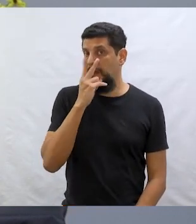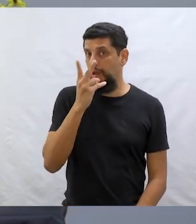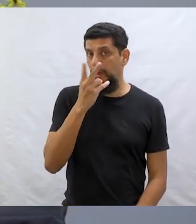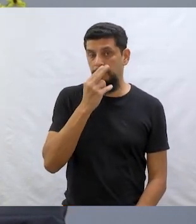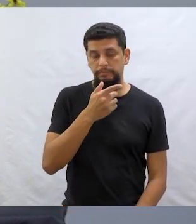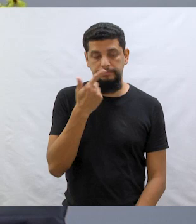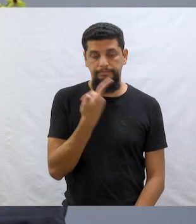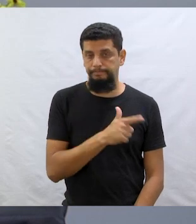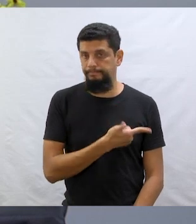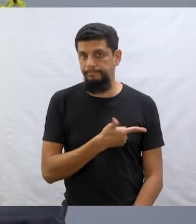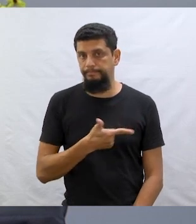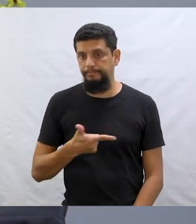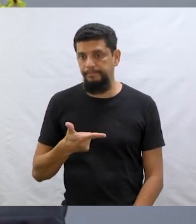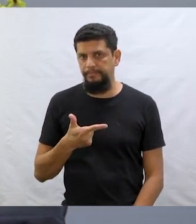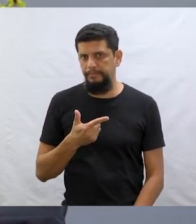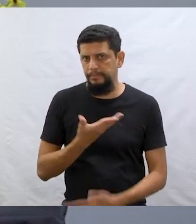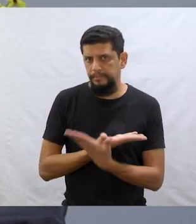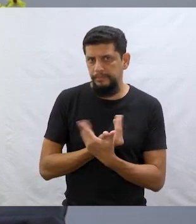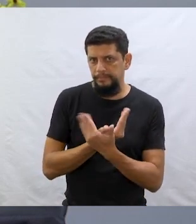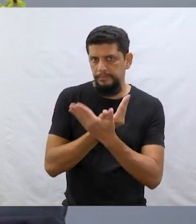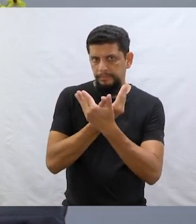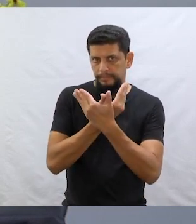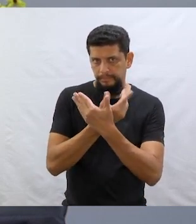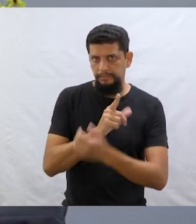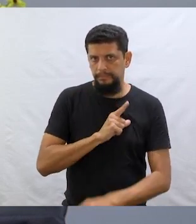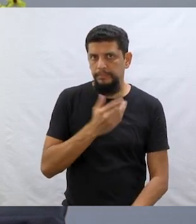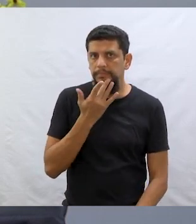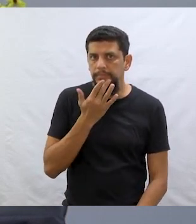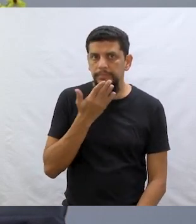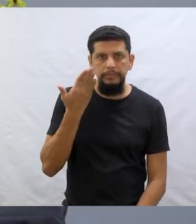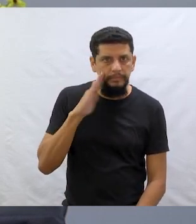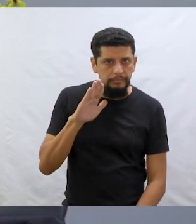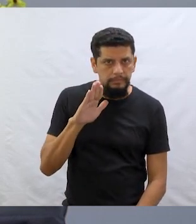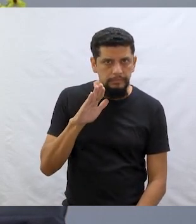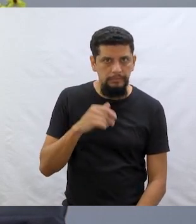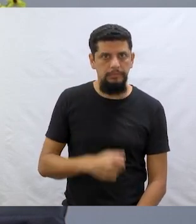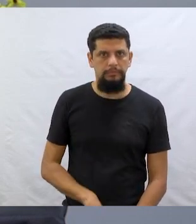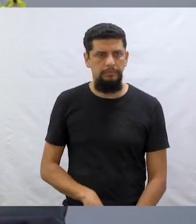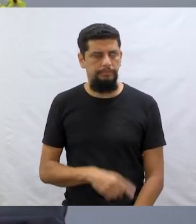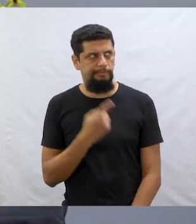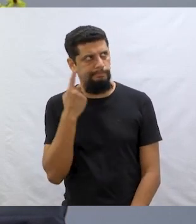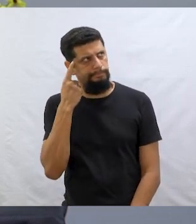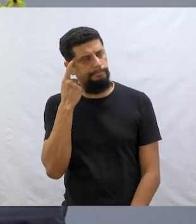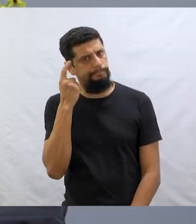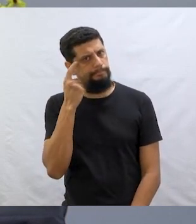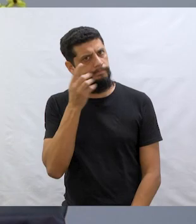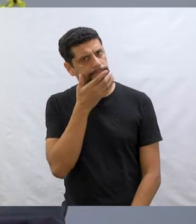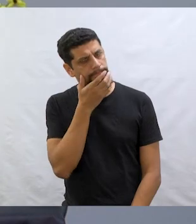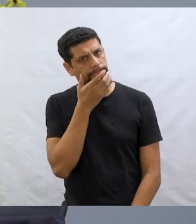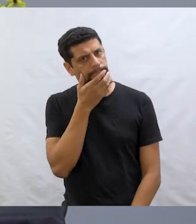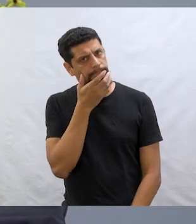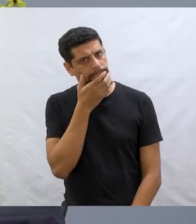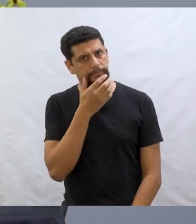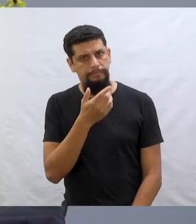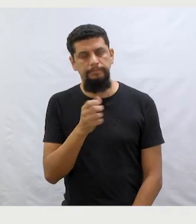acho que não. A borboleta tem a cor azul? Falem aí.